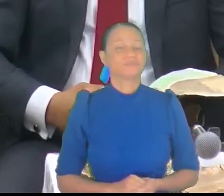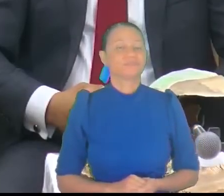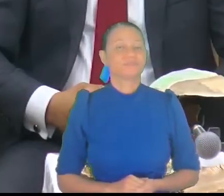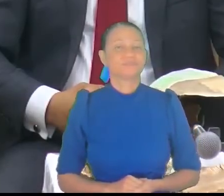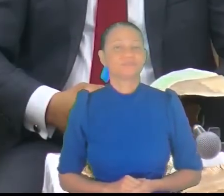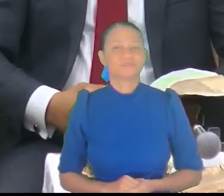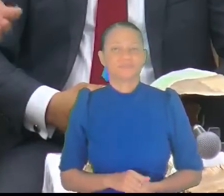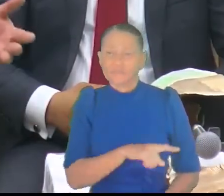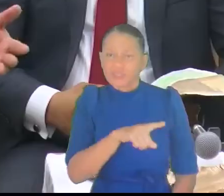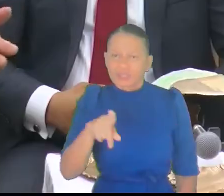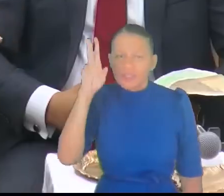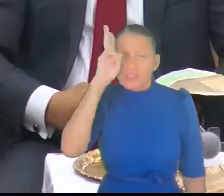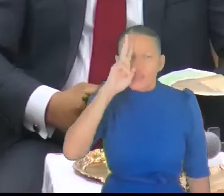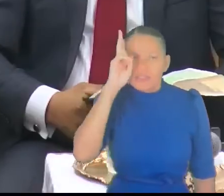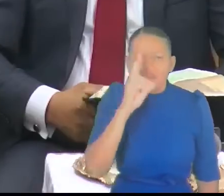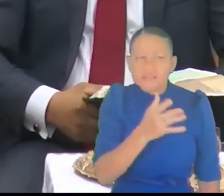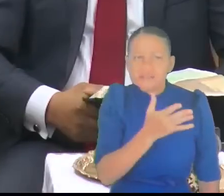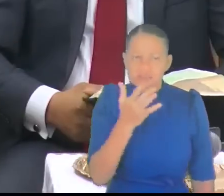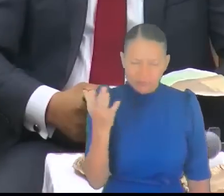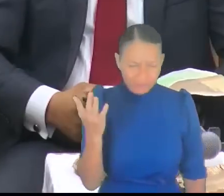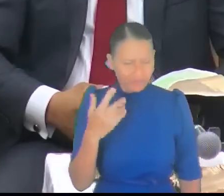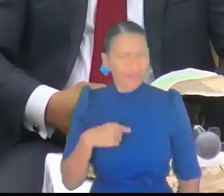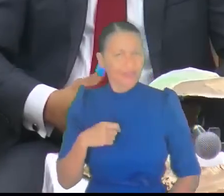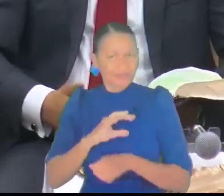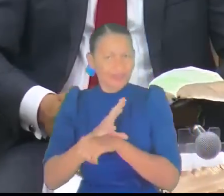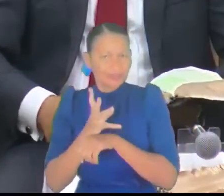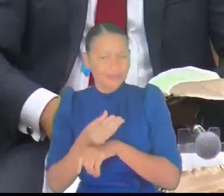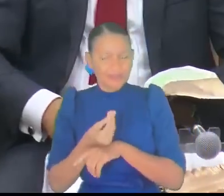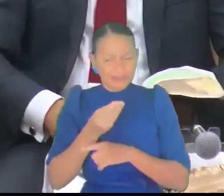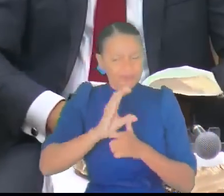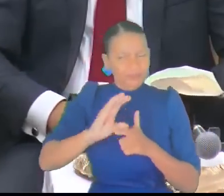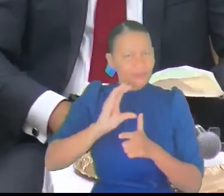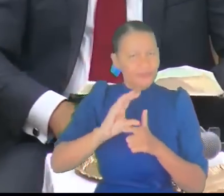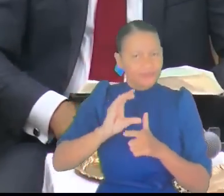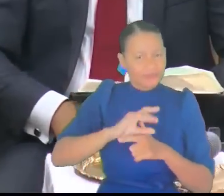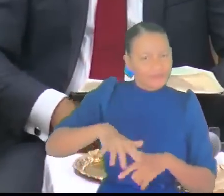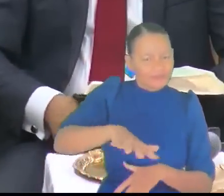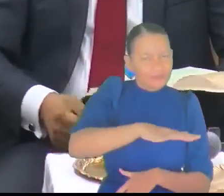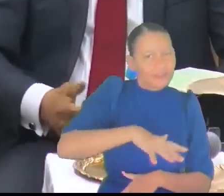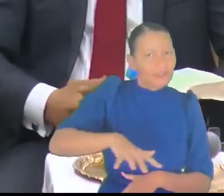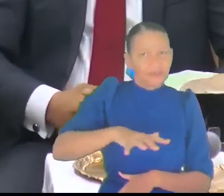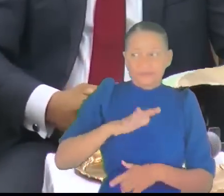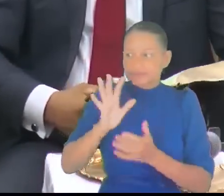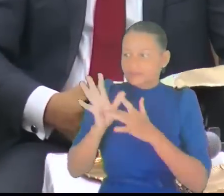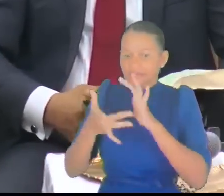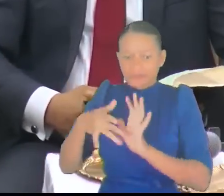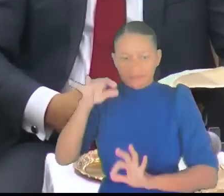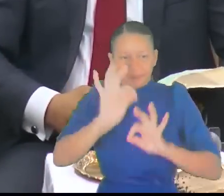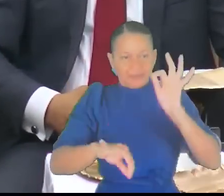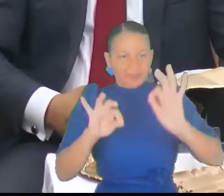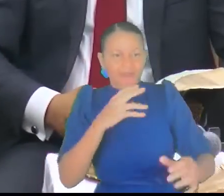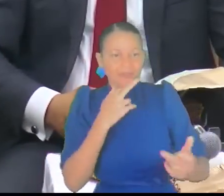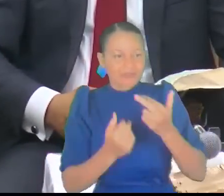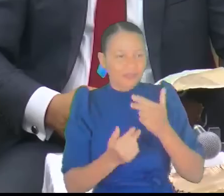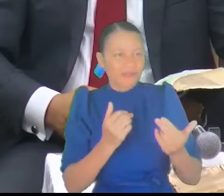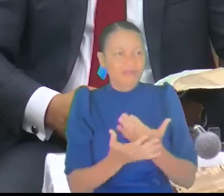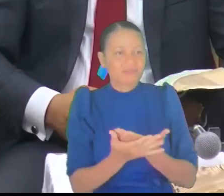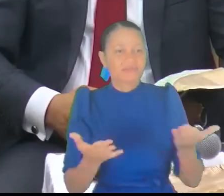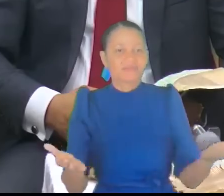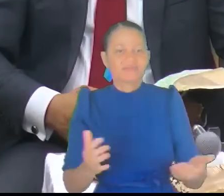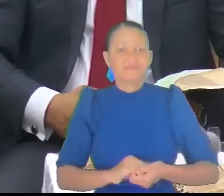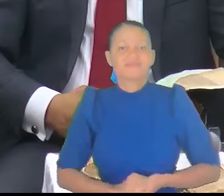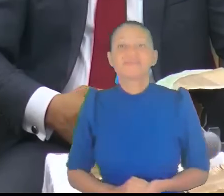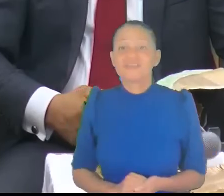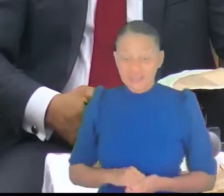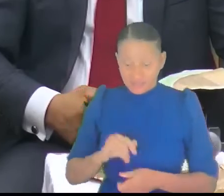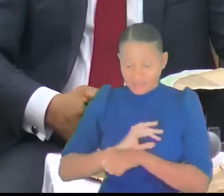Vocês estão lembrados da igreja de Corinto? Na igreja de Corinto, Jesus batizava com o Espírito Santo. Na igreja de